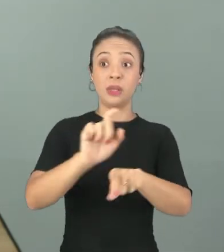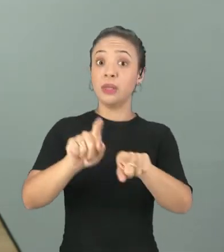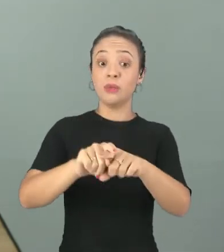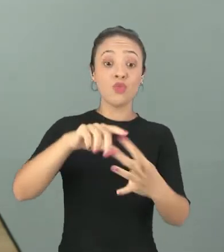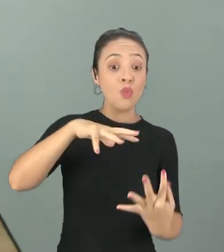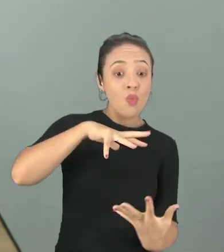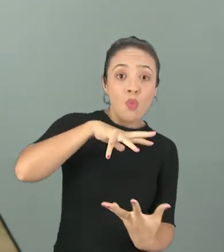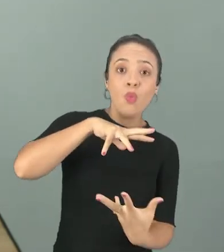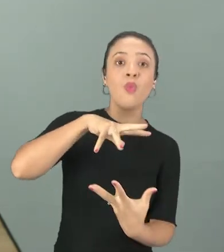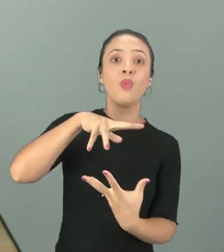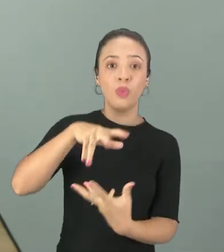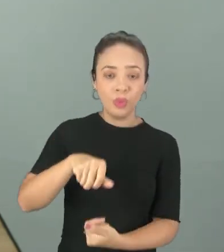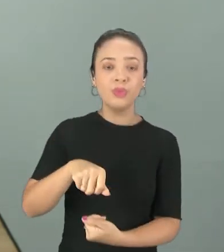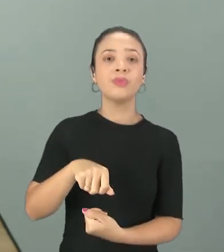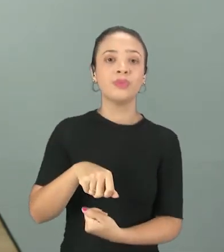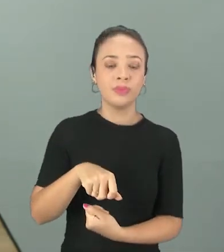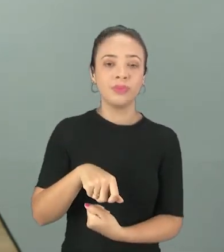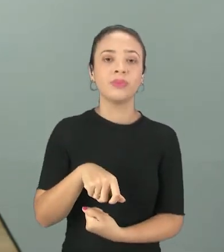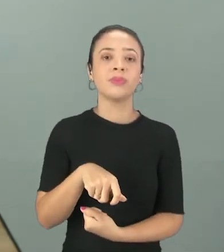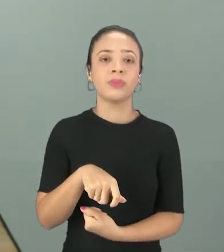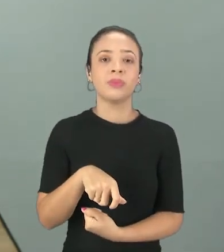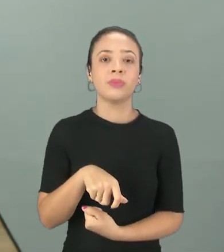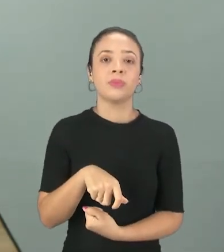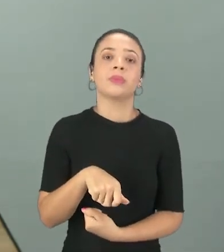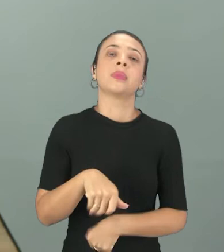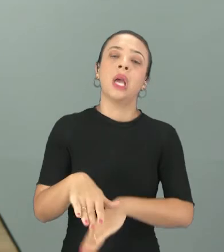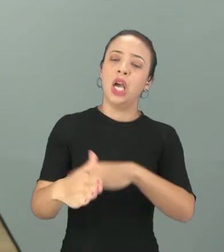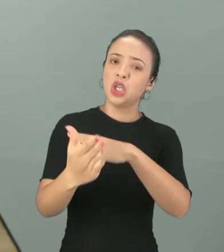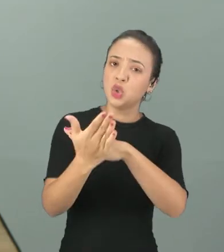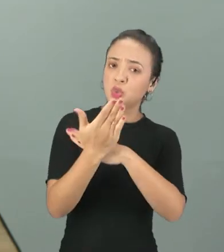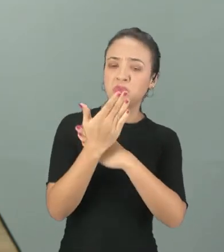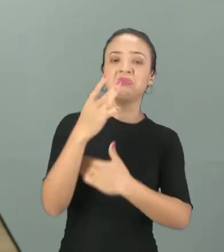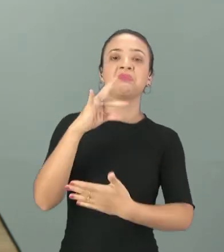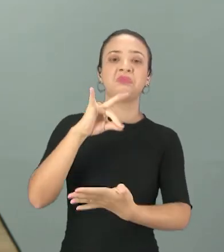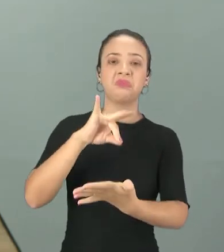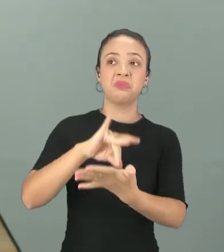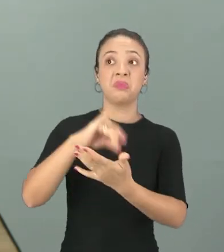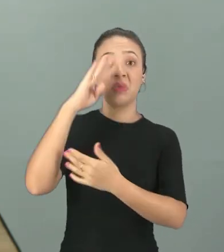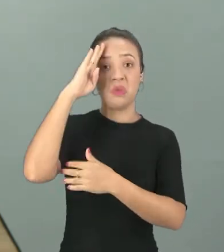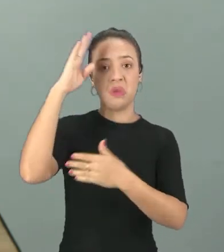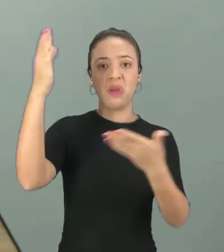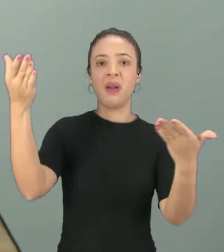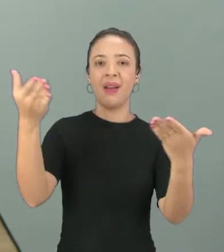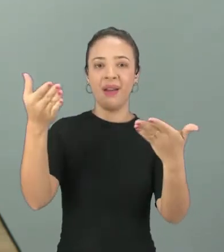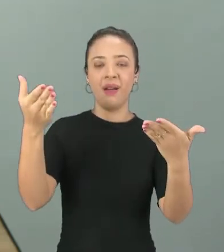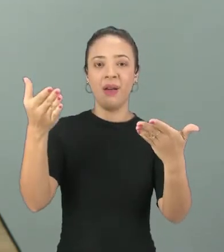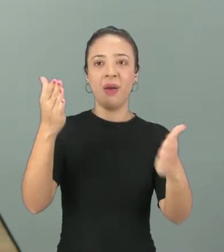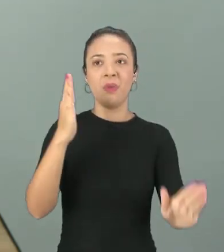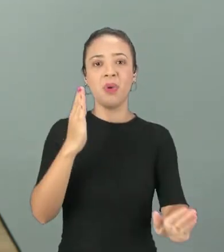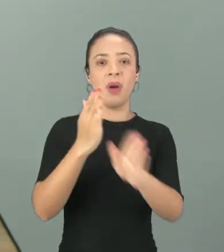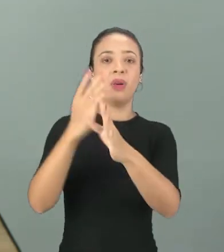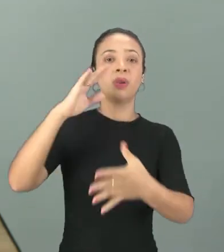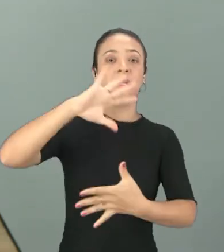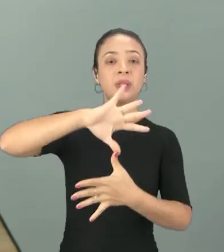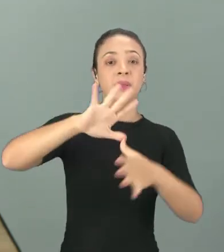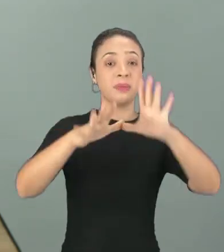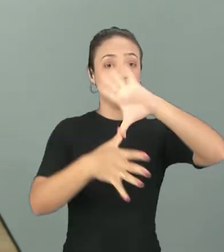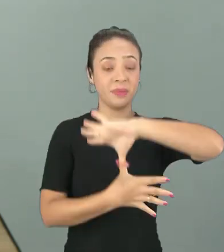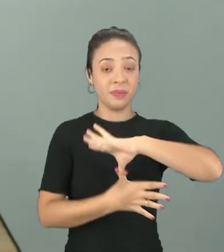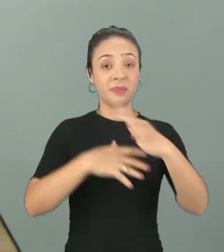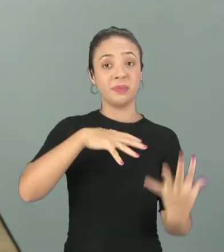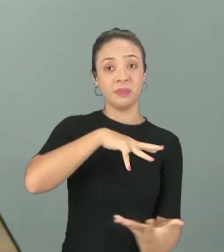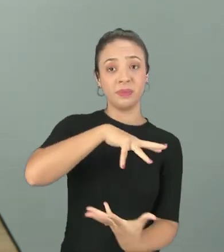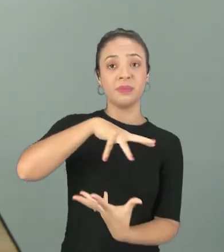do mundo. E isso tem nos ajudado sempre, principalmente agora, gente, com a pandemia, em